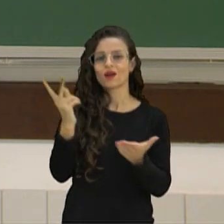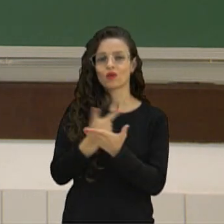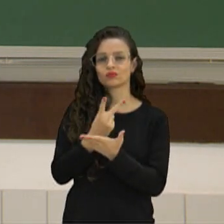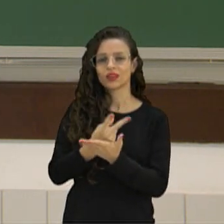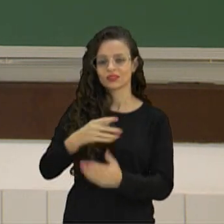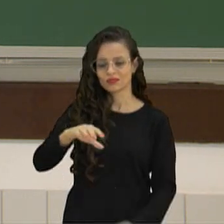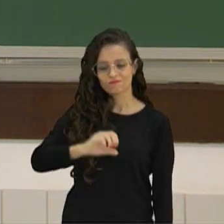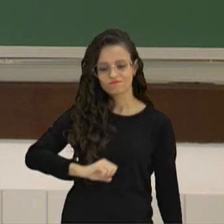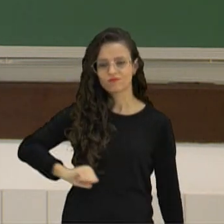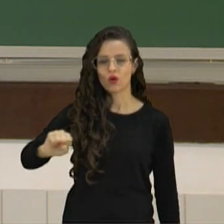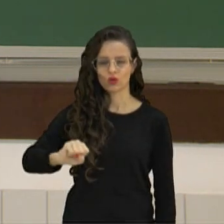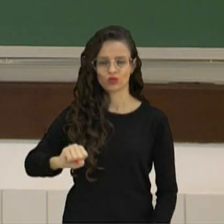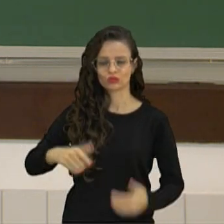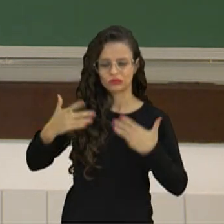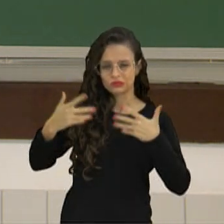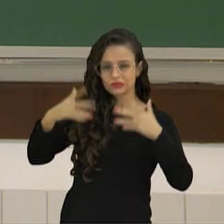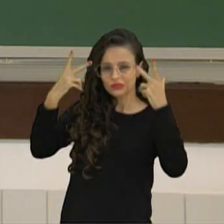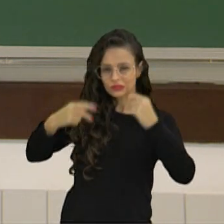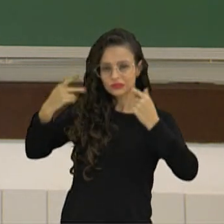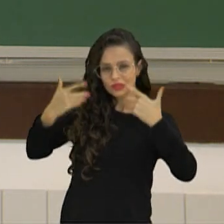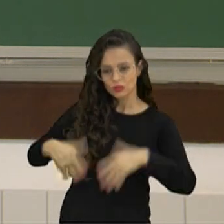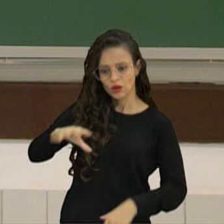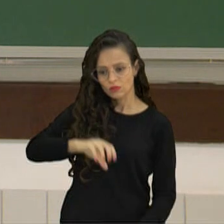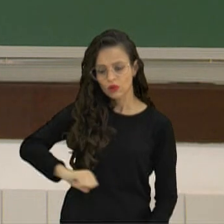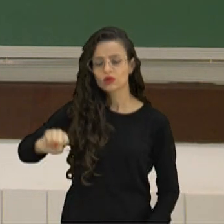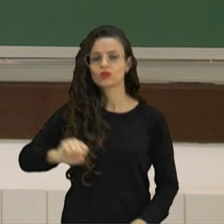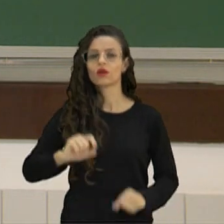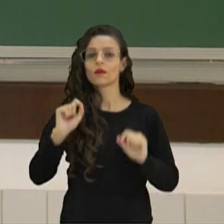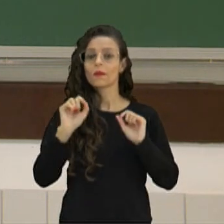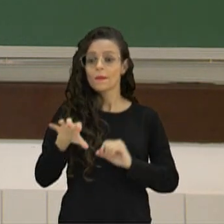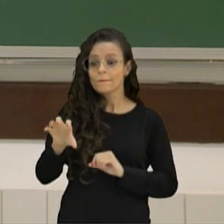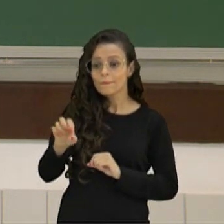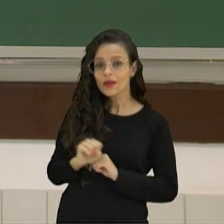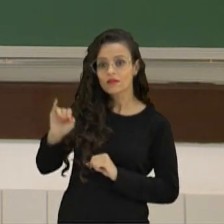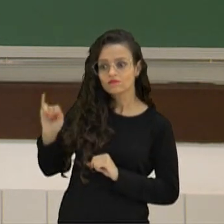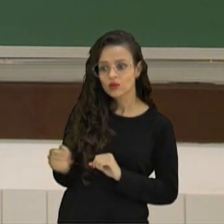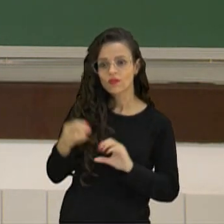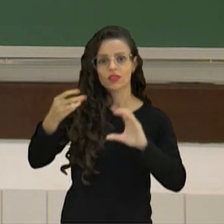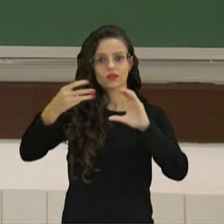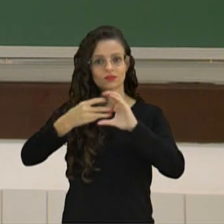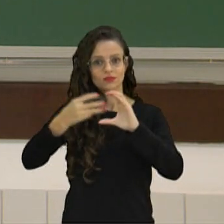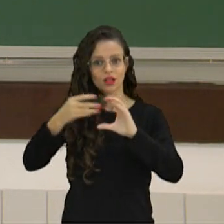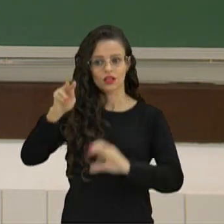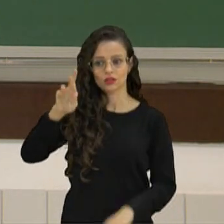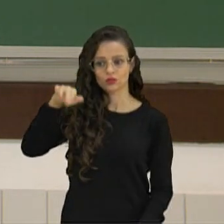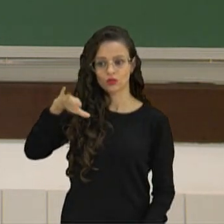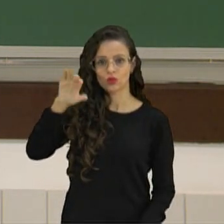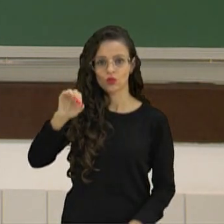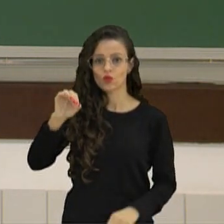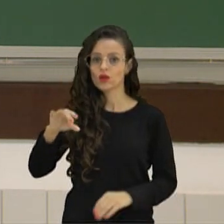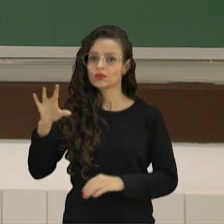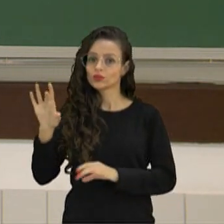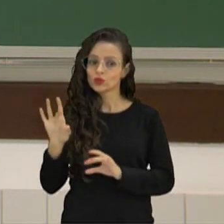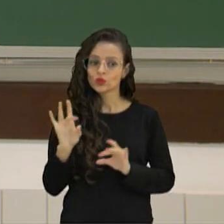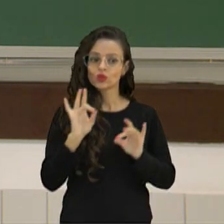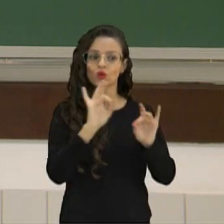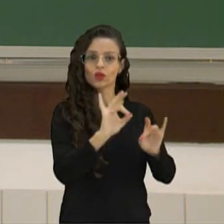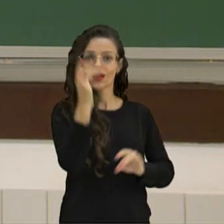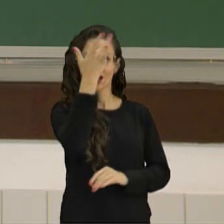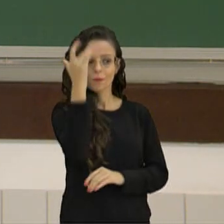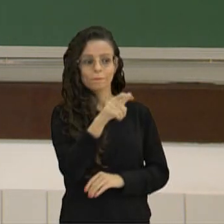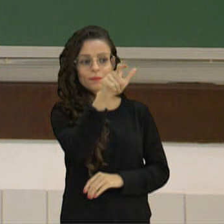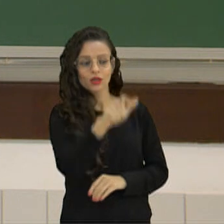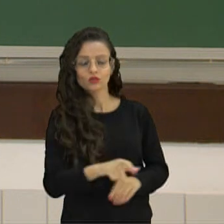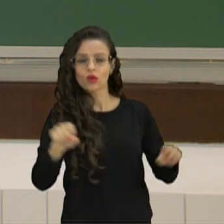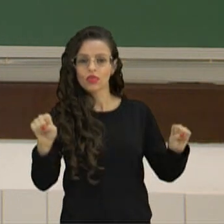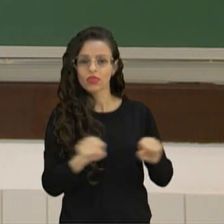espontâneo, por exemplo. Pegar essas células embrionárias, tronco embrionárias e colocar, por exemplo, lá na medula de uma pessoa que acabou